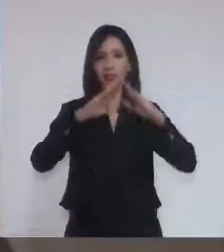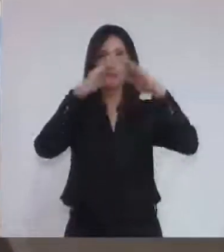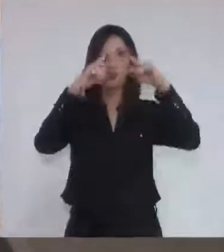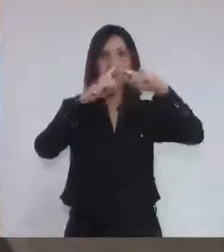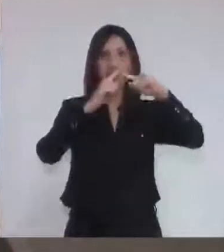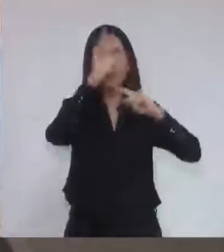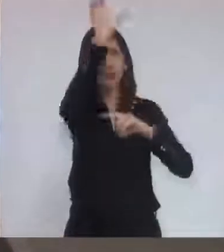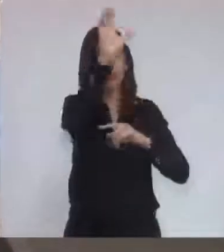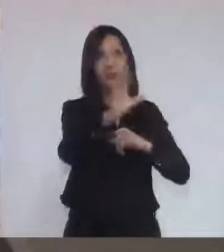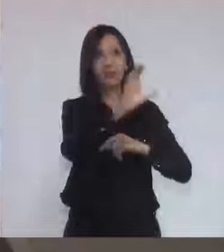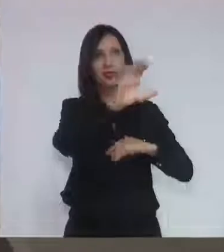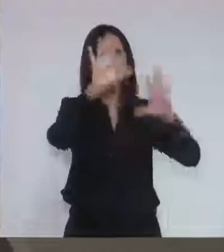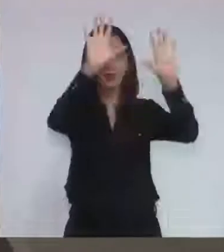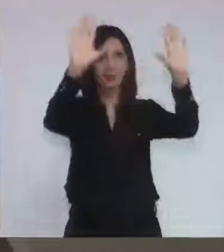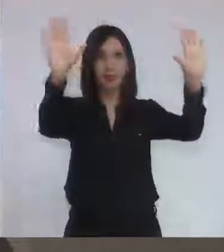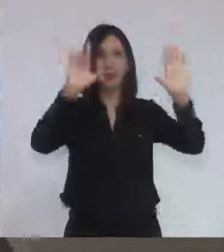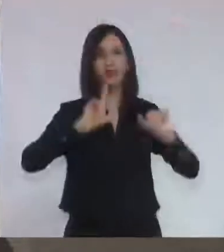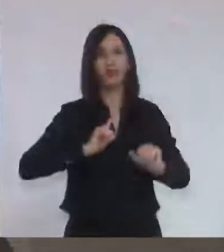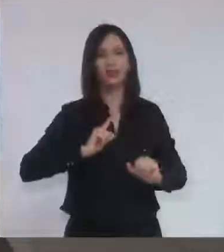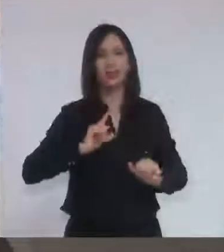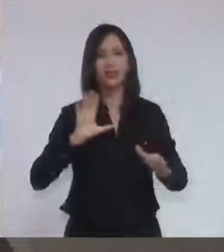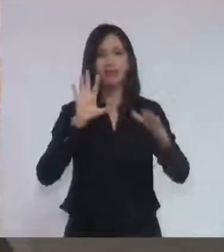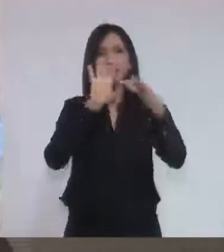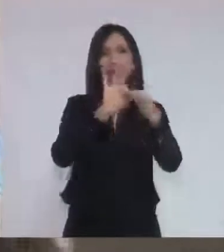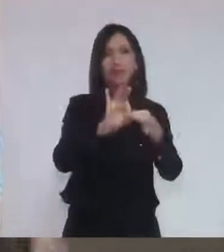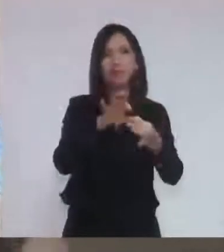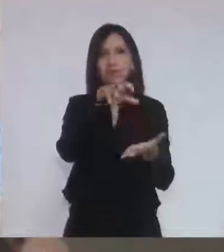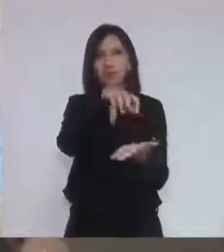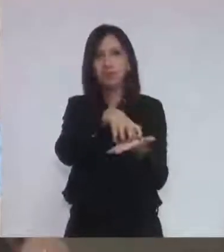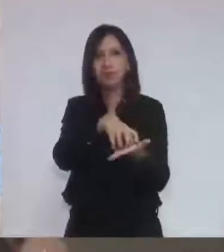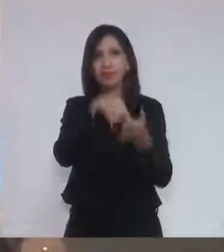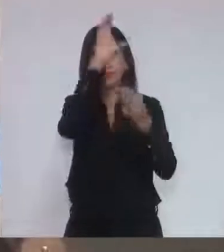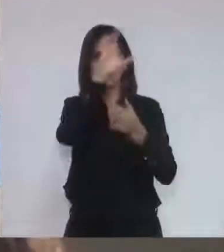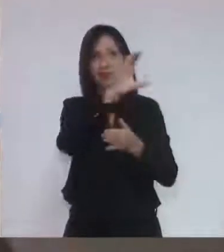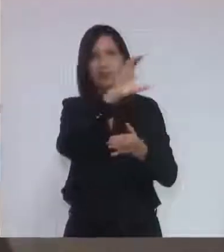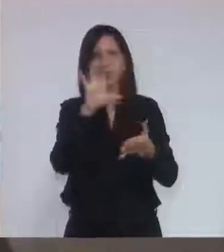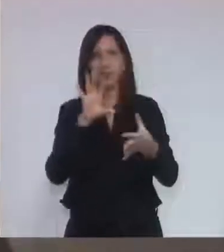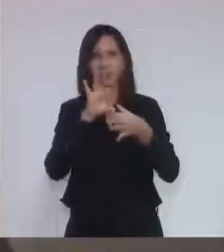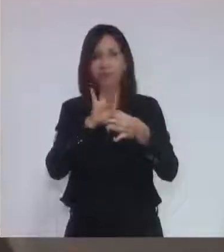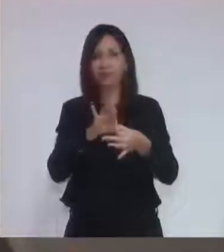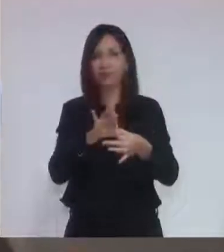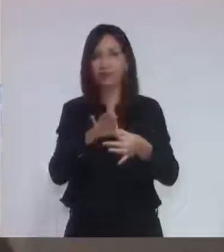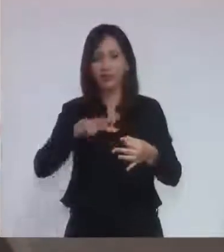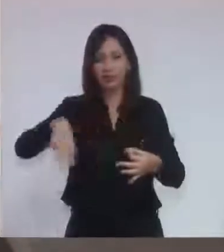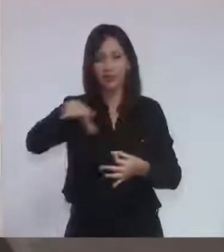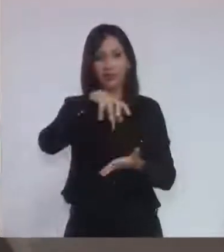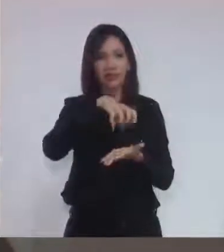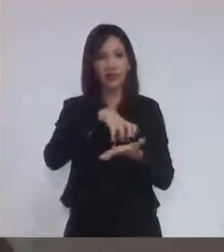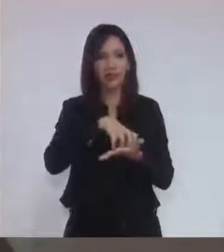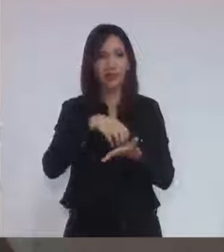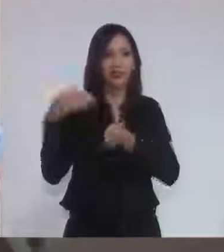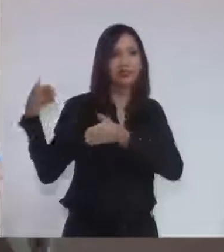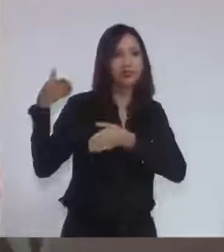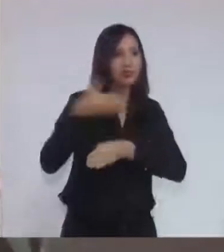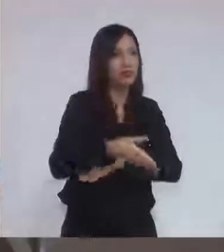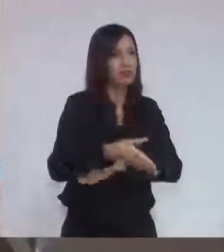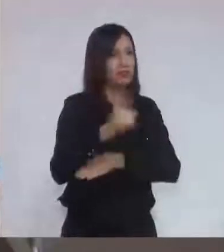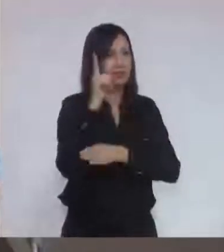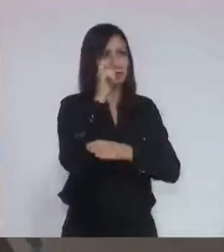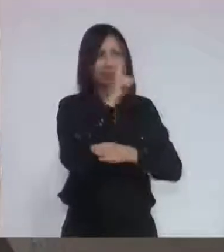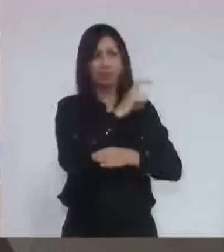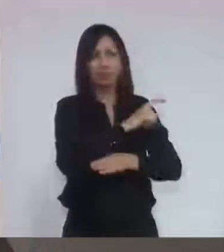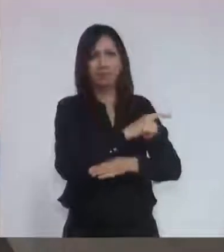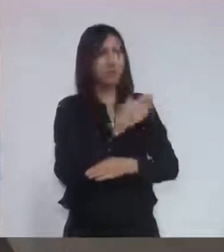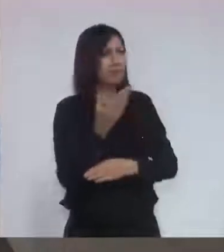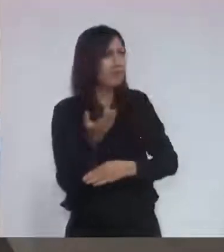e automaticamente a pessoa associa a Matriz ao centro da cidade. Não é? Hoje quem vem e chega na cidade tem uma dificuldade.